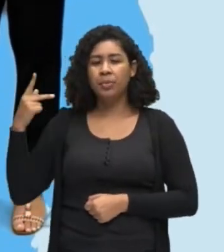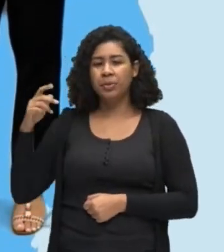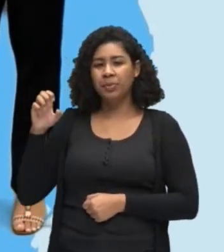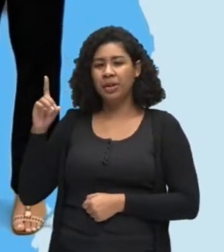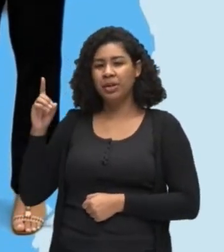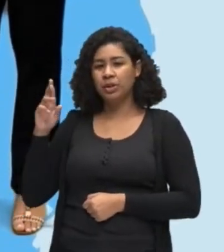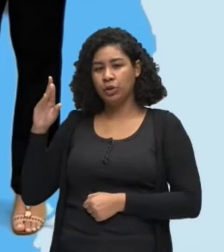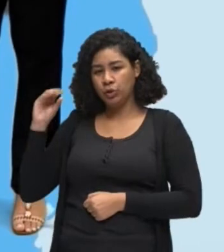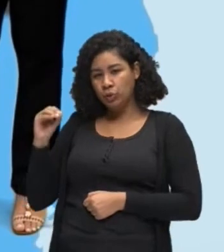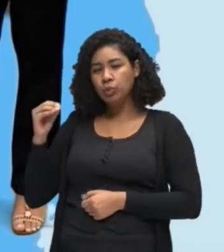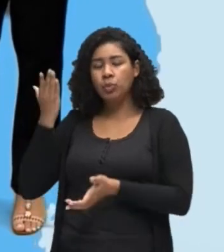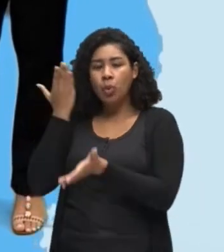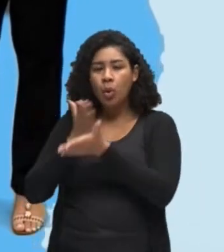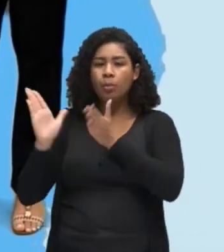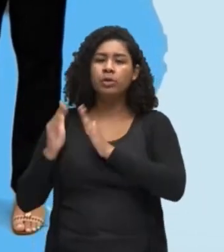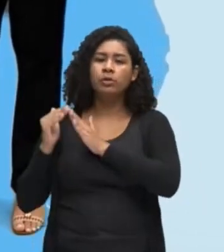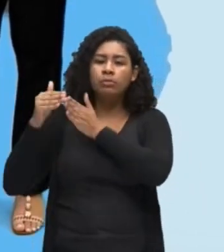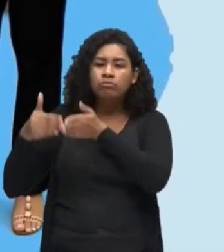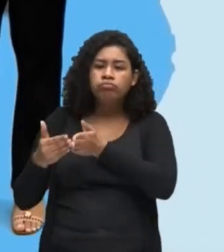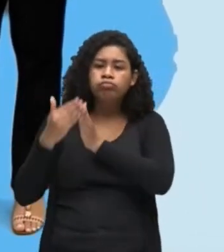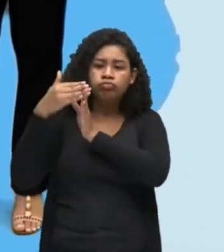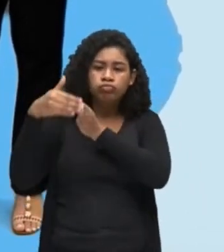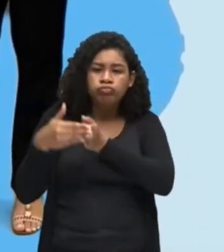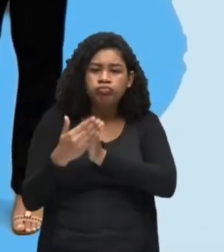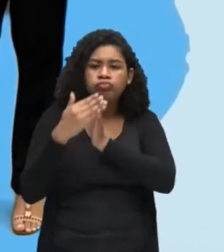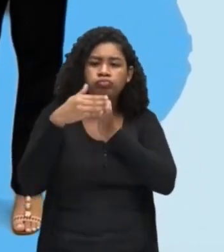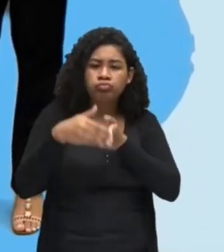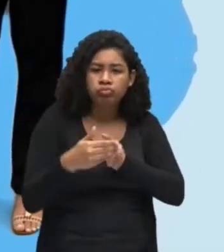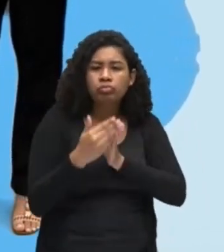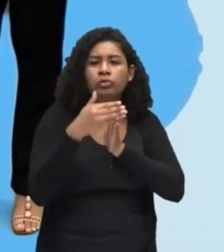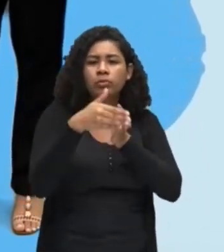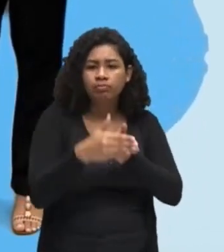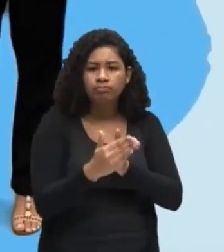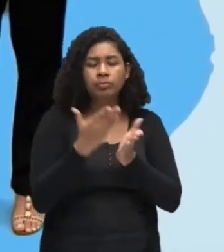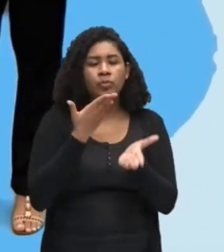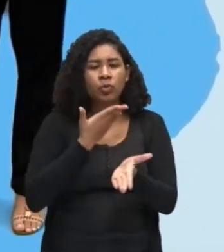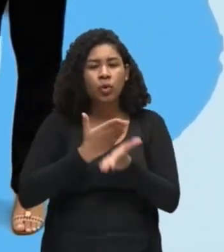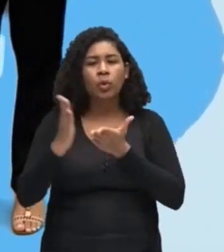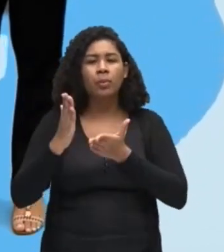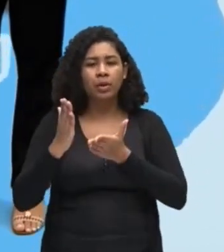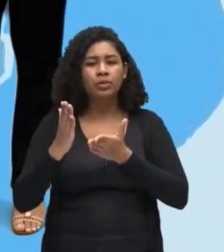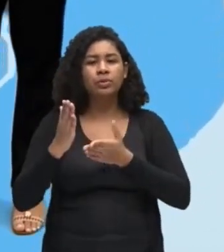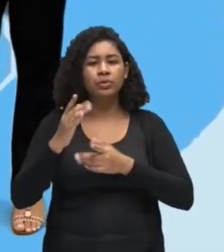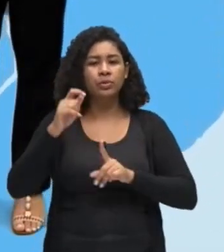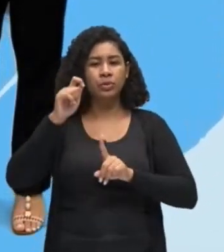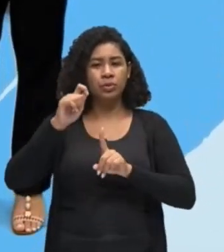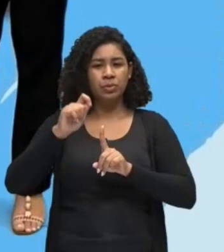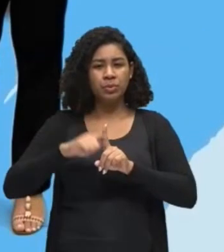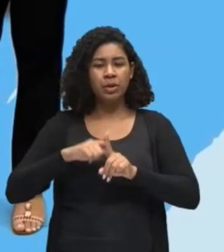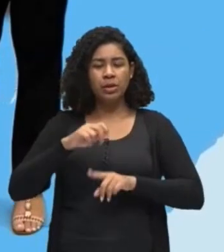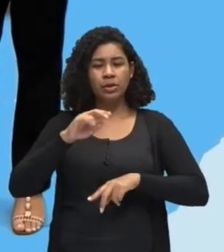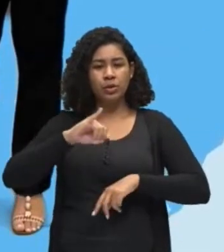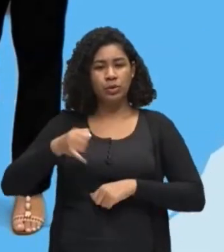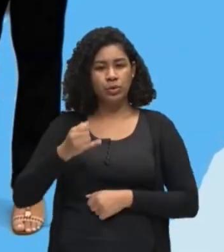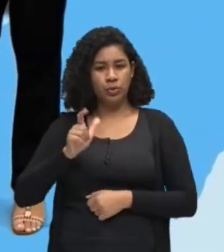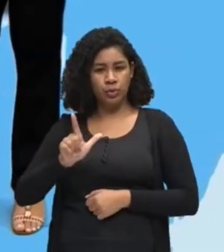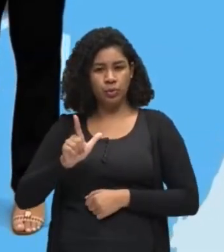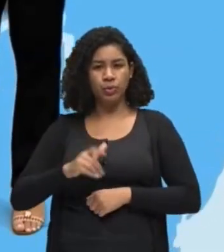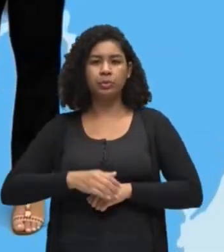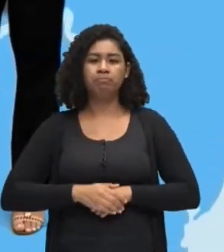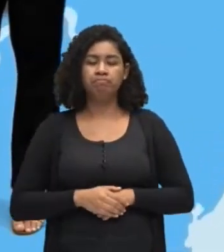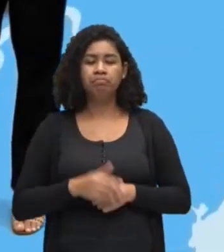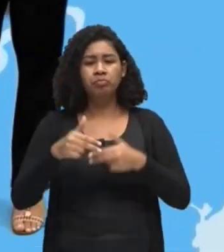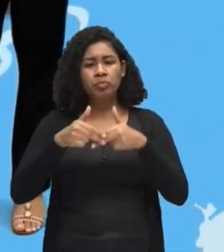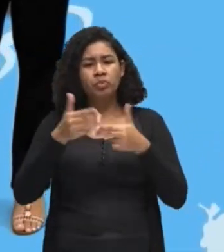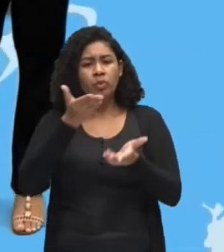Gurupá e alcançou a foz do Rio Napo. No começo de julho do ano seguinte, a expedição tinha o objetivo de